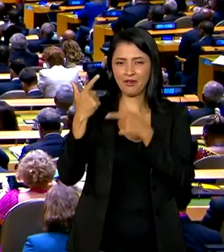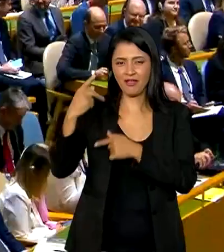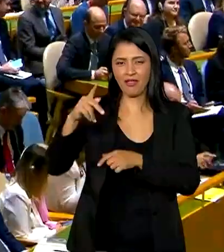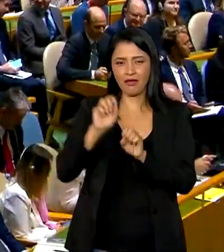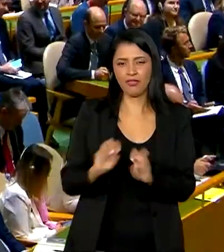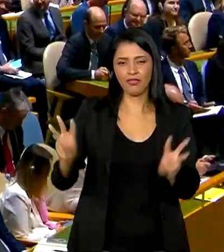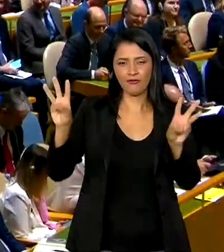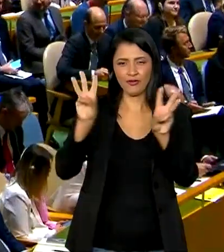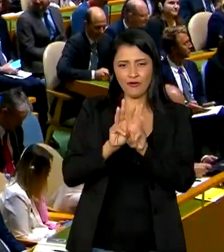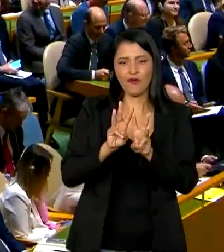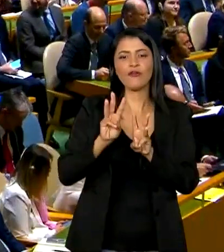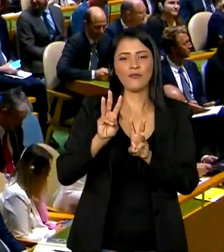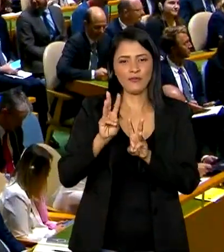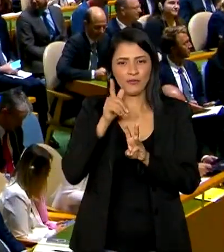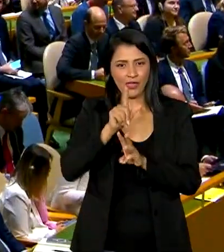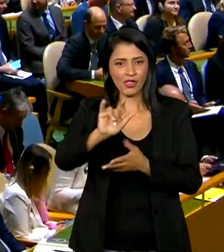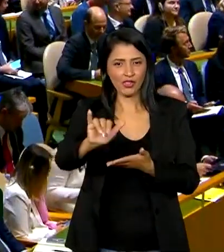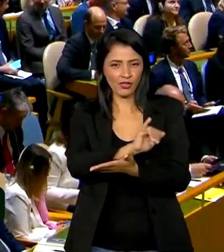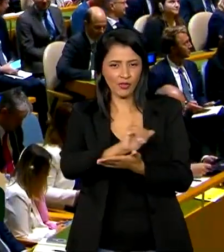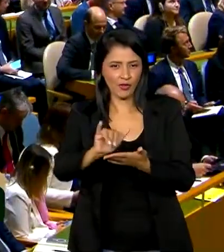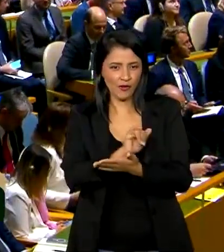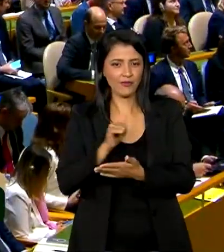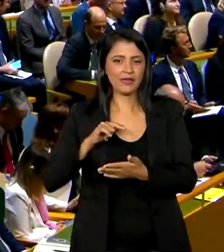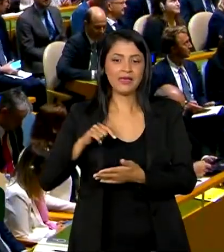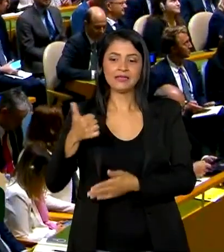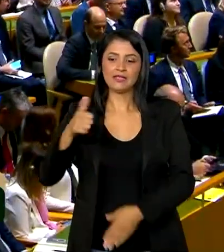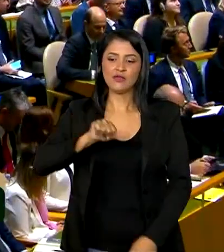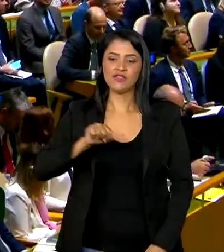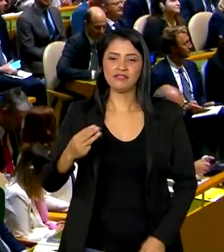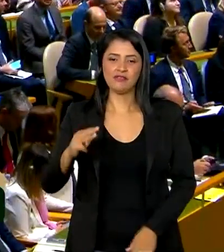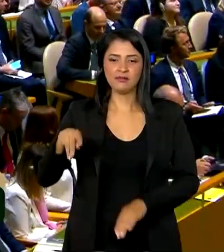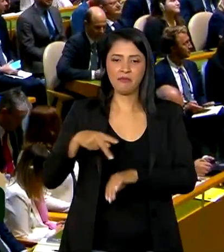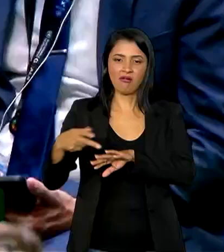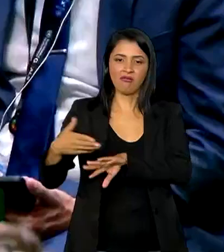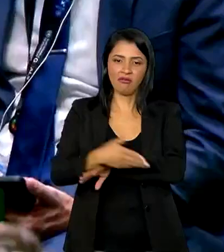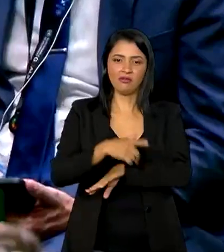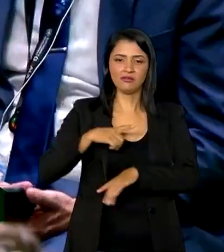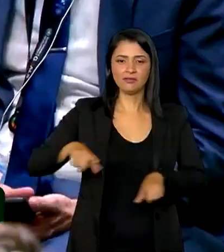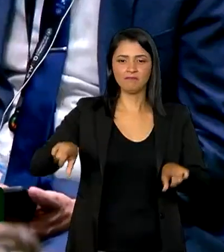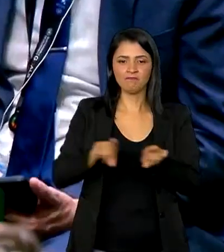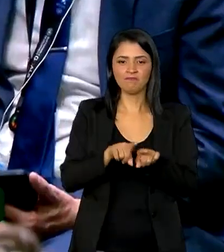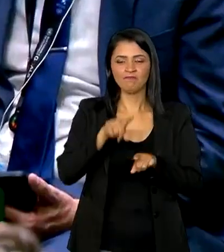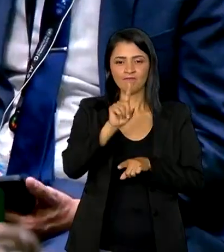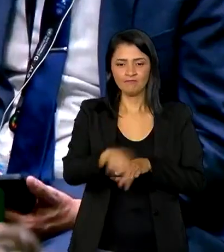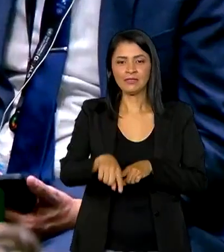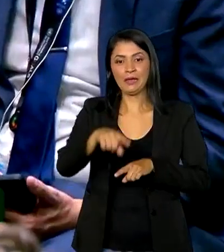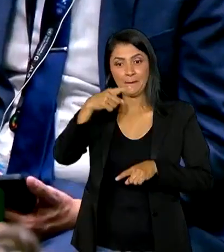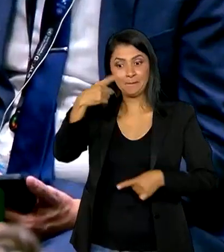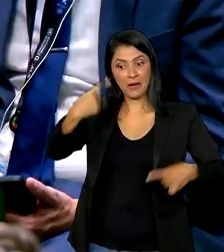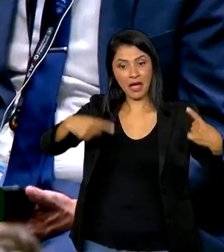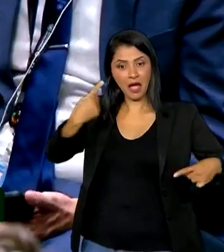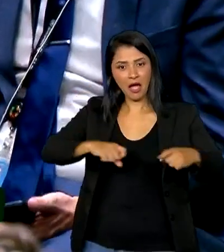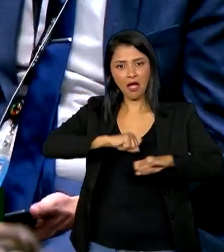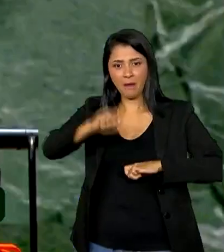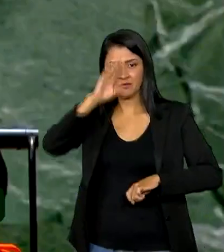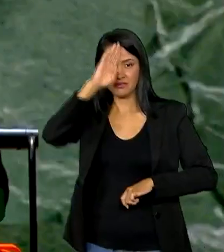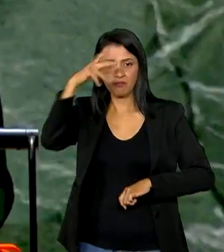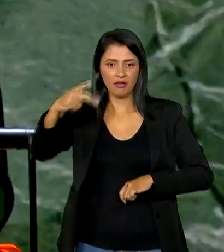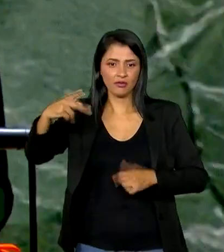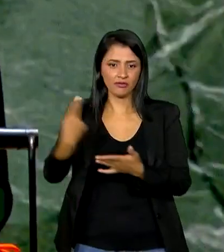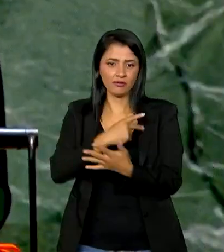York. Evento que reúne líderes de 193 países e trava os grandes e principais debates do